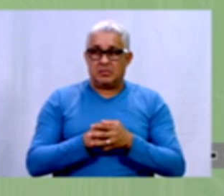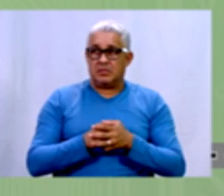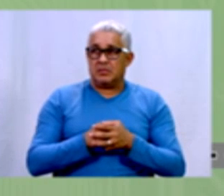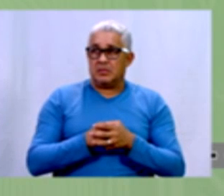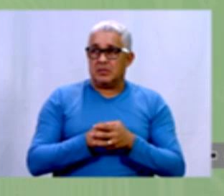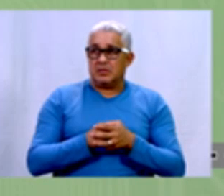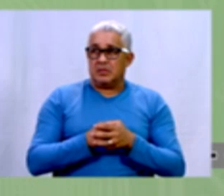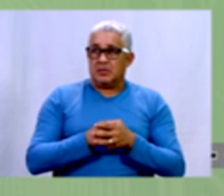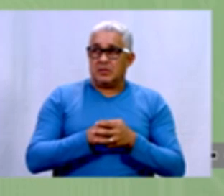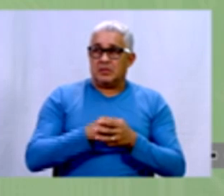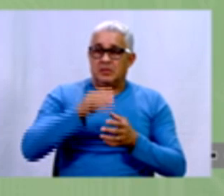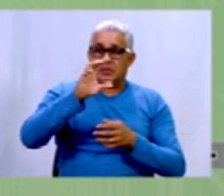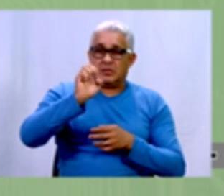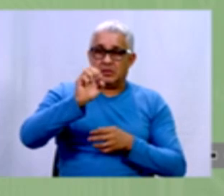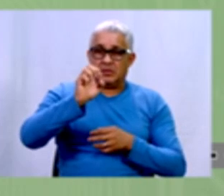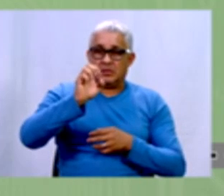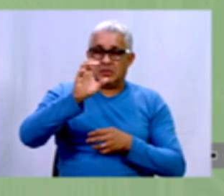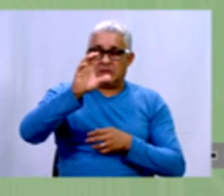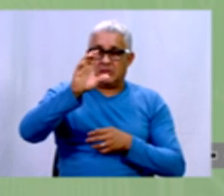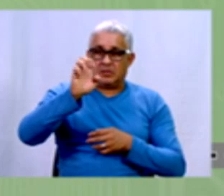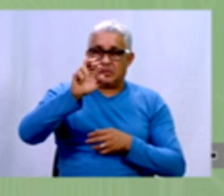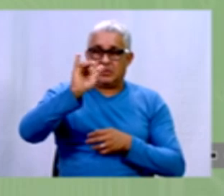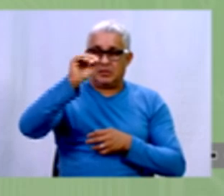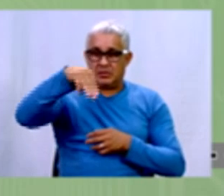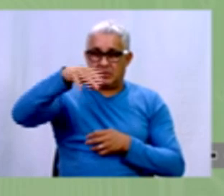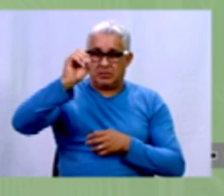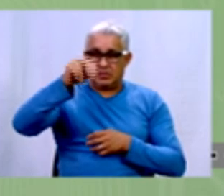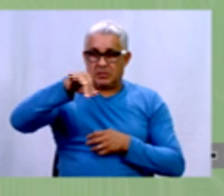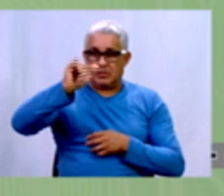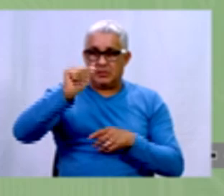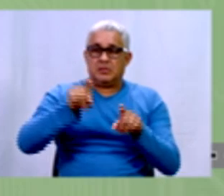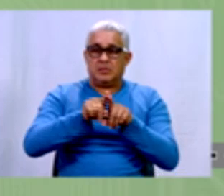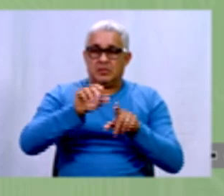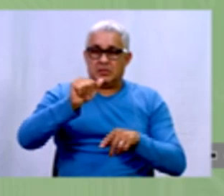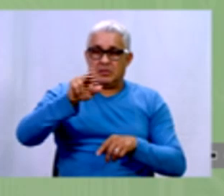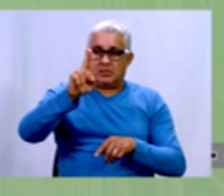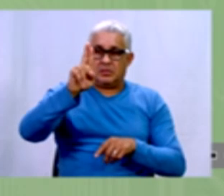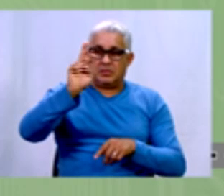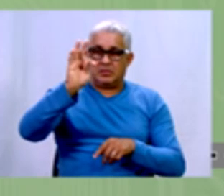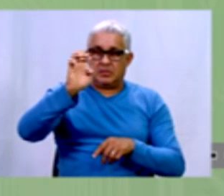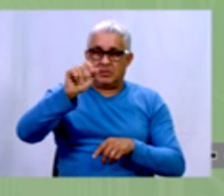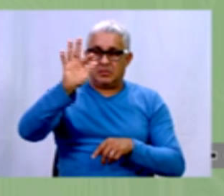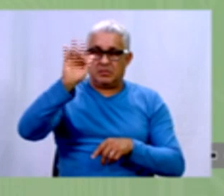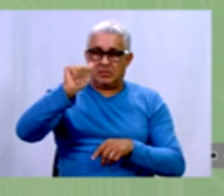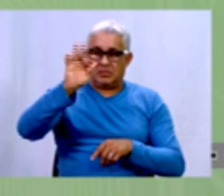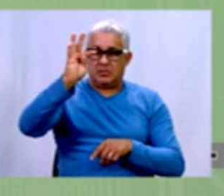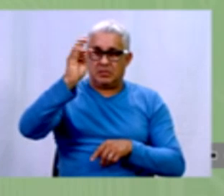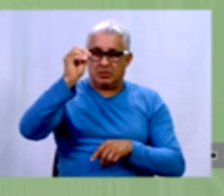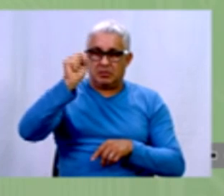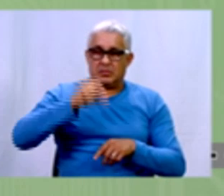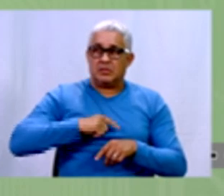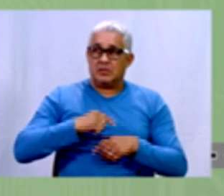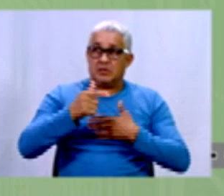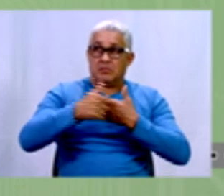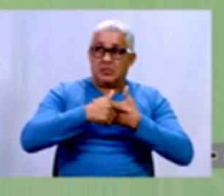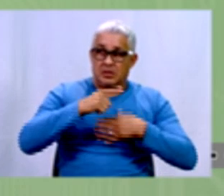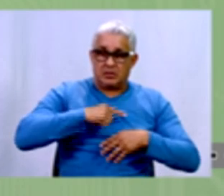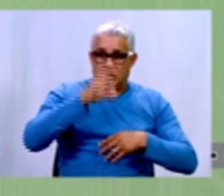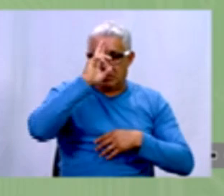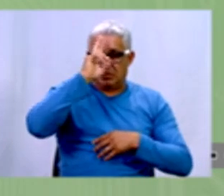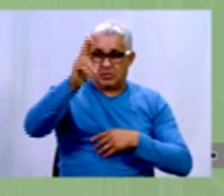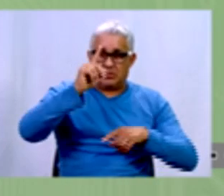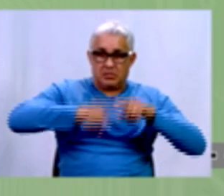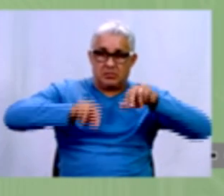cerimônias e os artefatos. Nos papéis, nós temos aqui o dono do